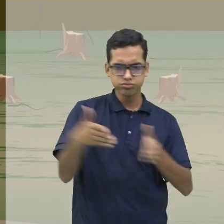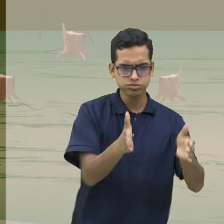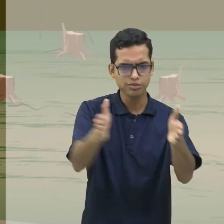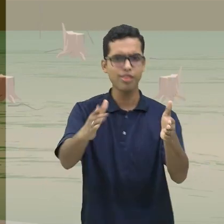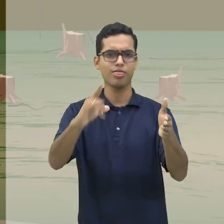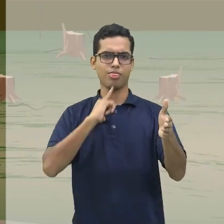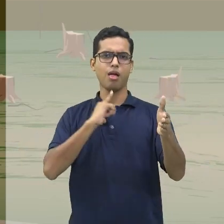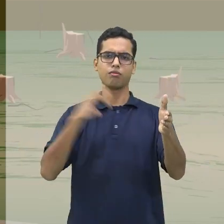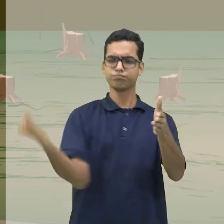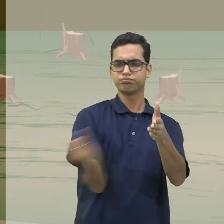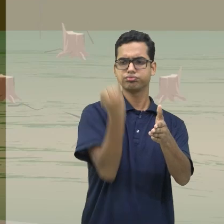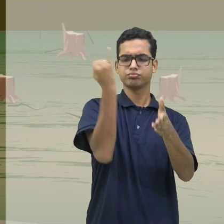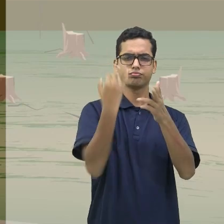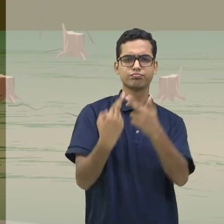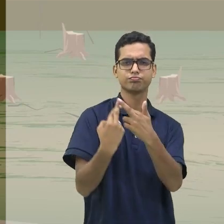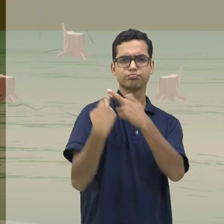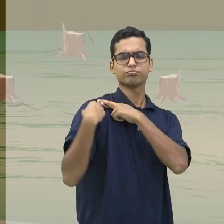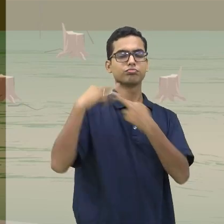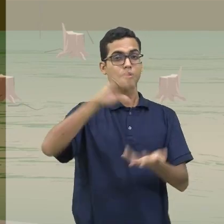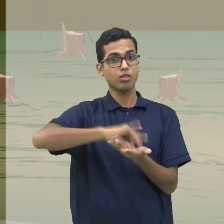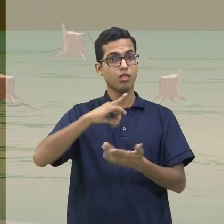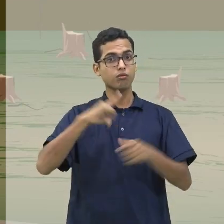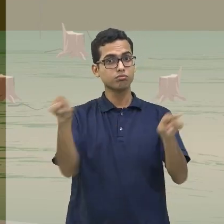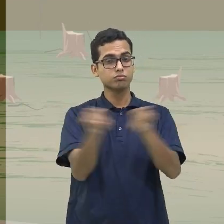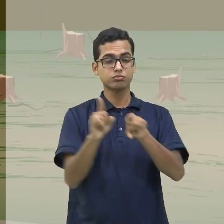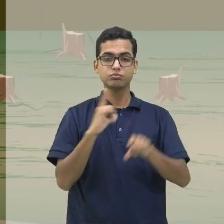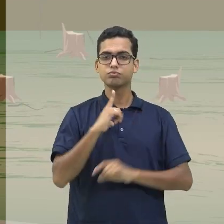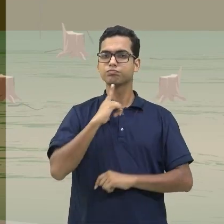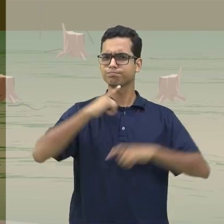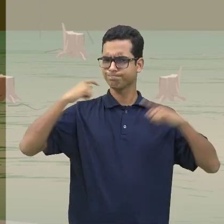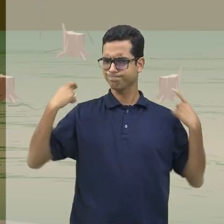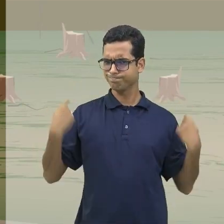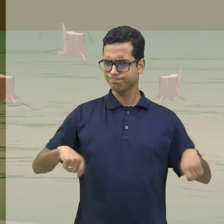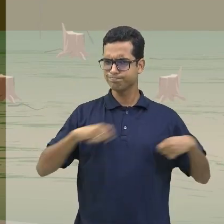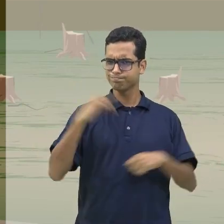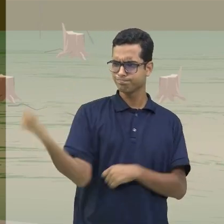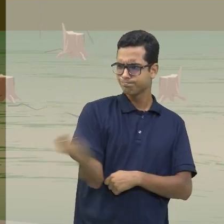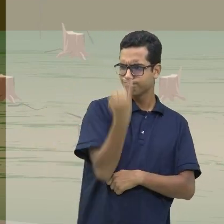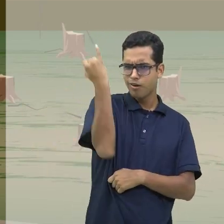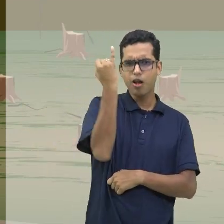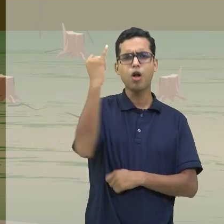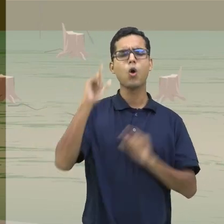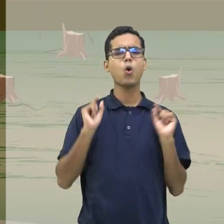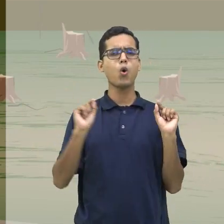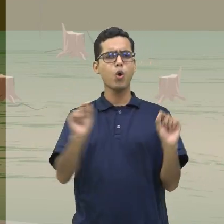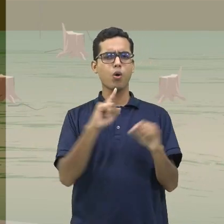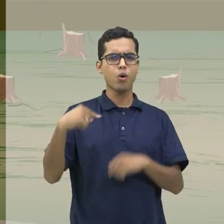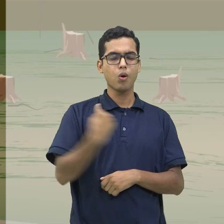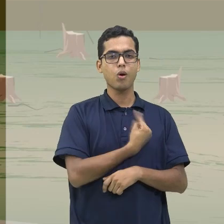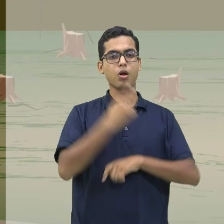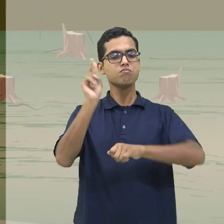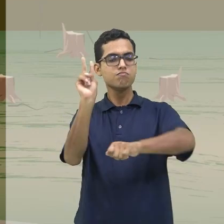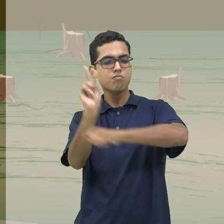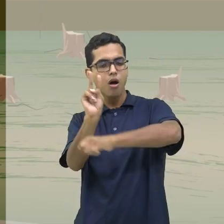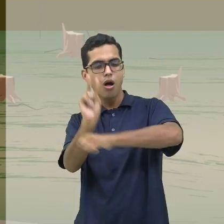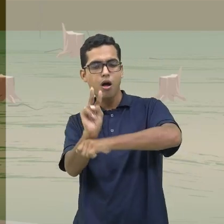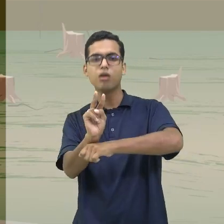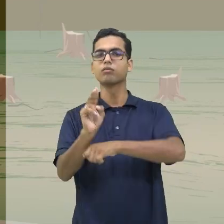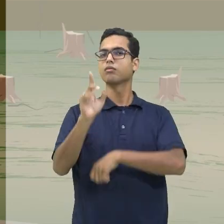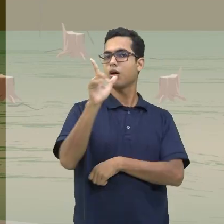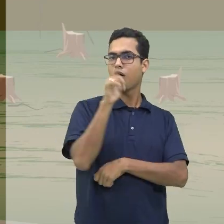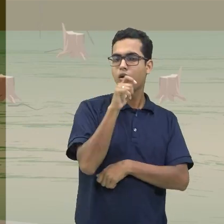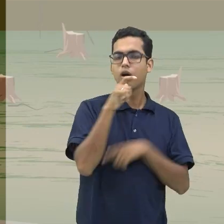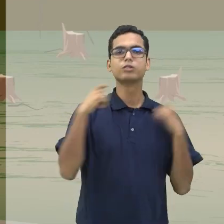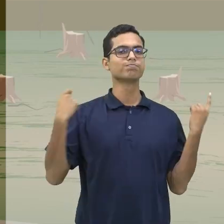papel fundamental. Então, há uma necessidade grande da gente fazer então a conservação dessas